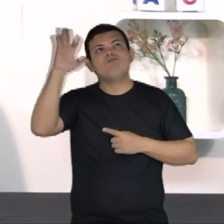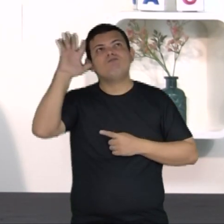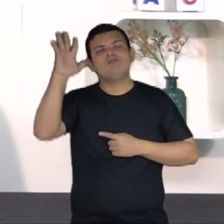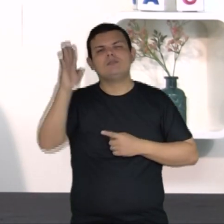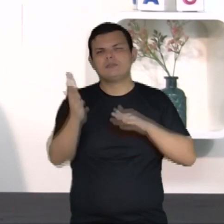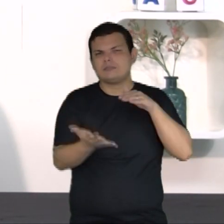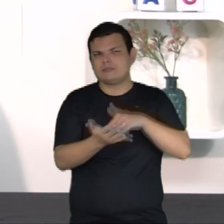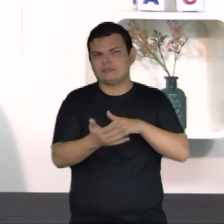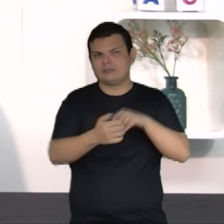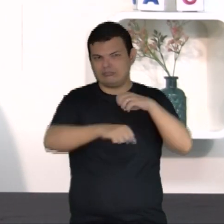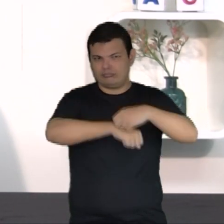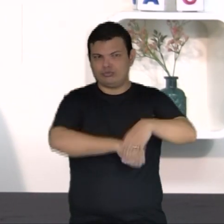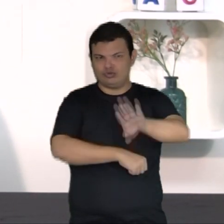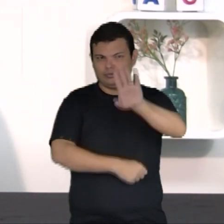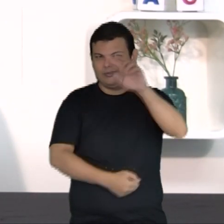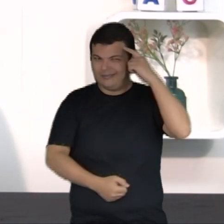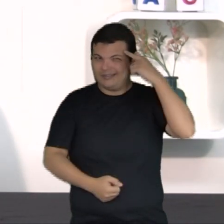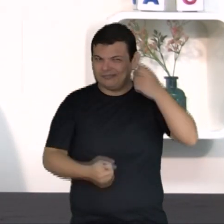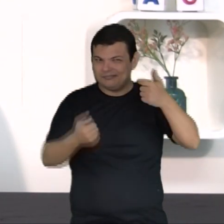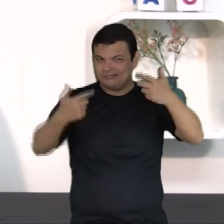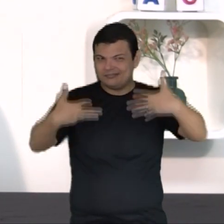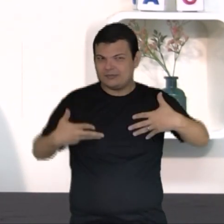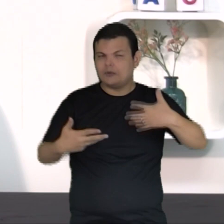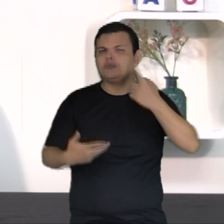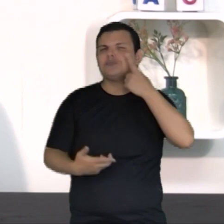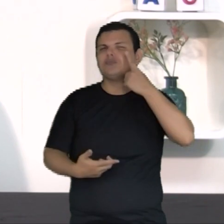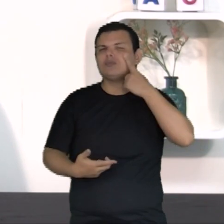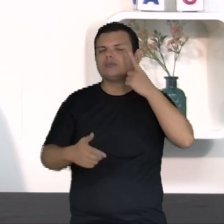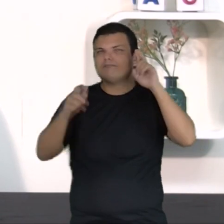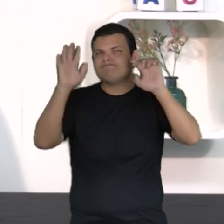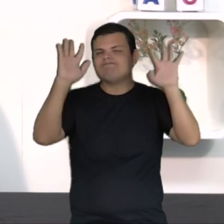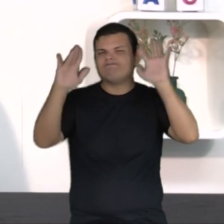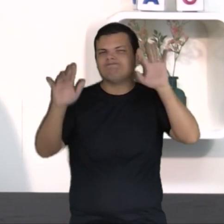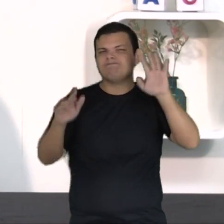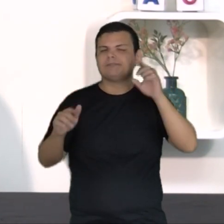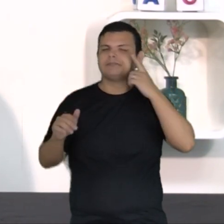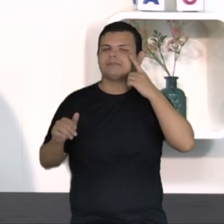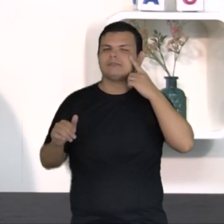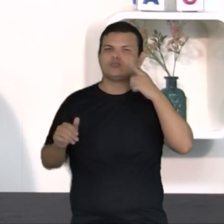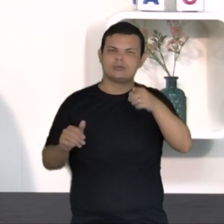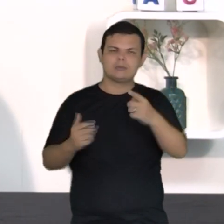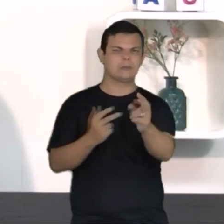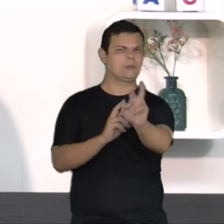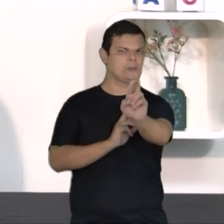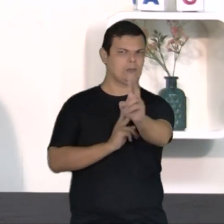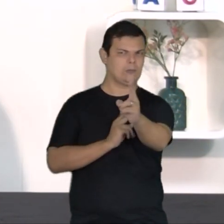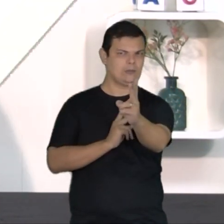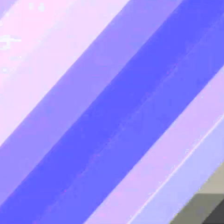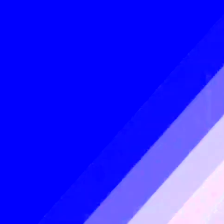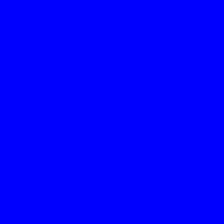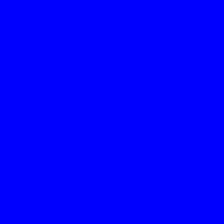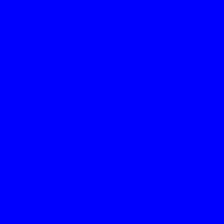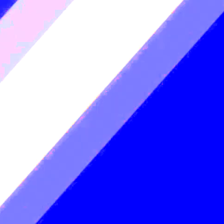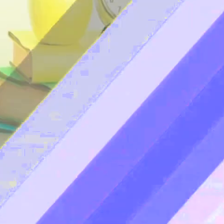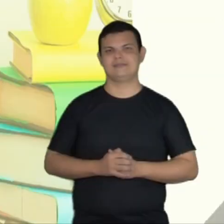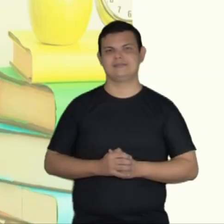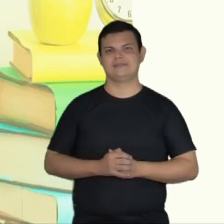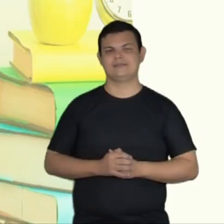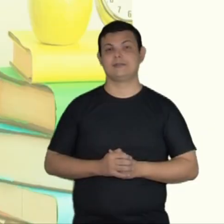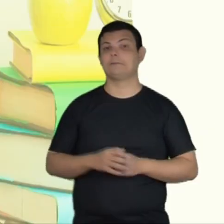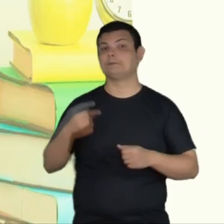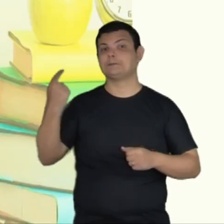eu sugeri a vocês lá no meio da aula. Bora voltar, acompanhem aqui e vejam se vocês pensaram junto comigo. Bora lá! A